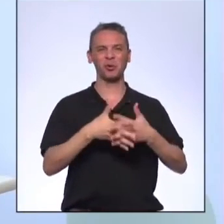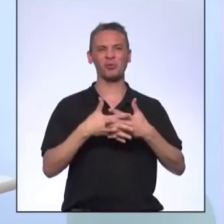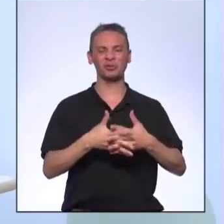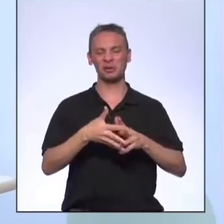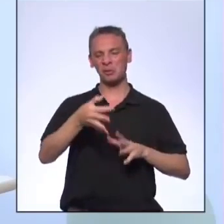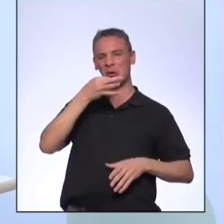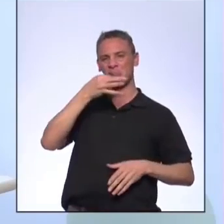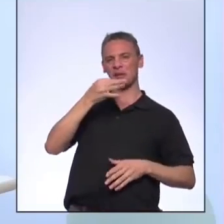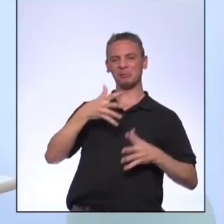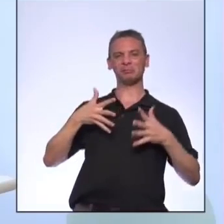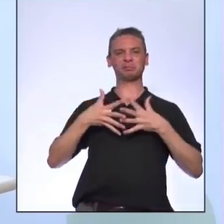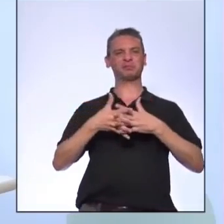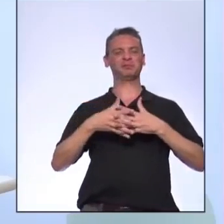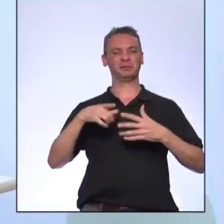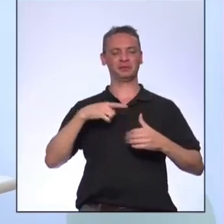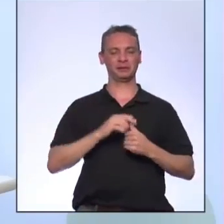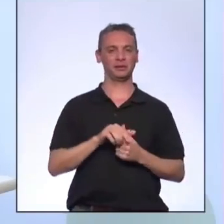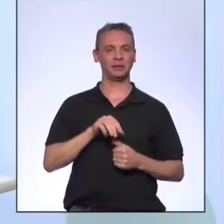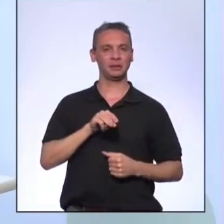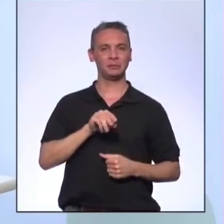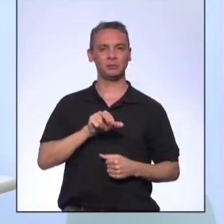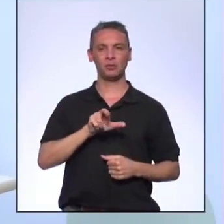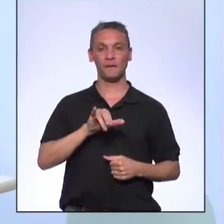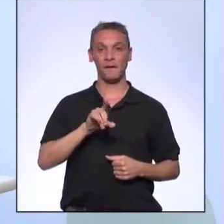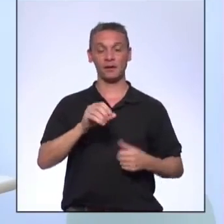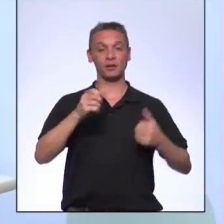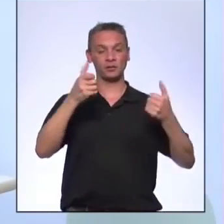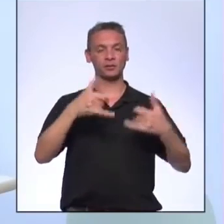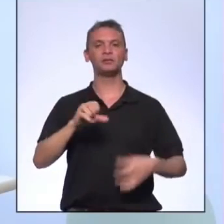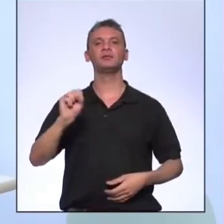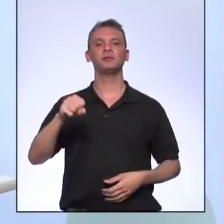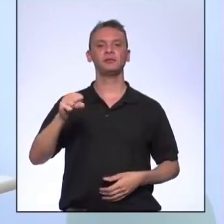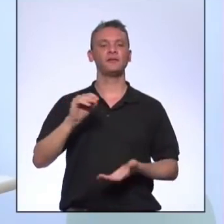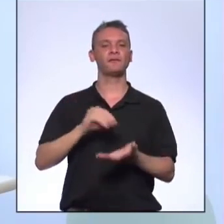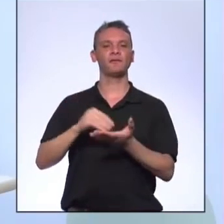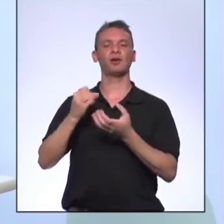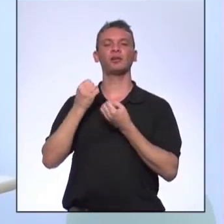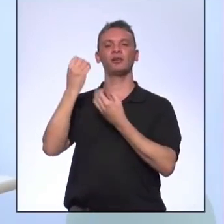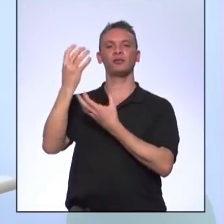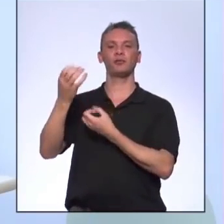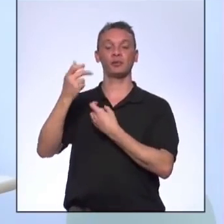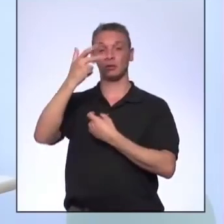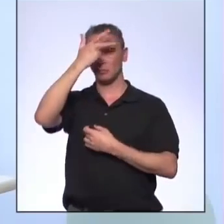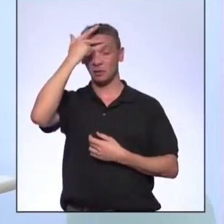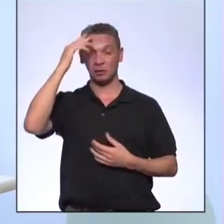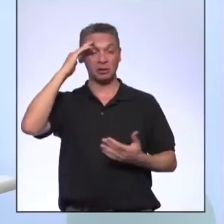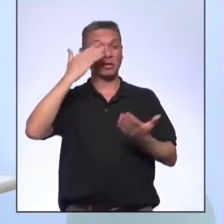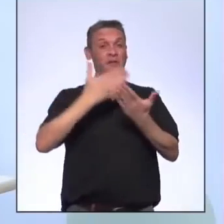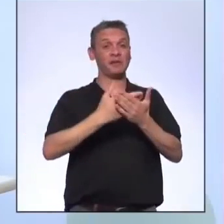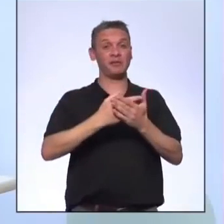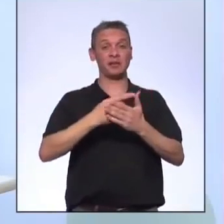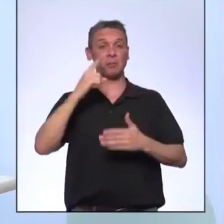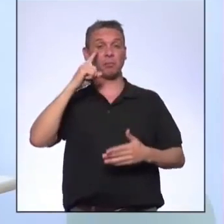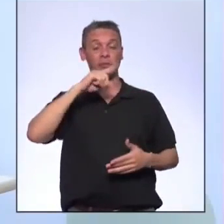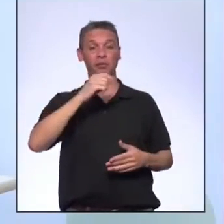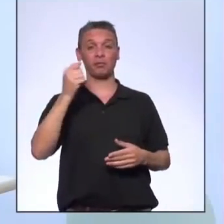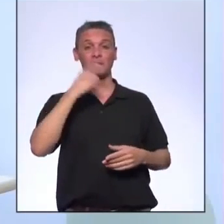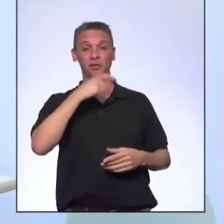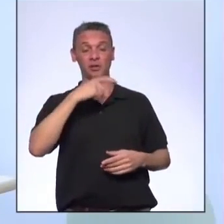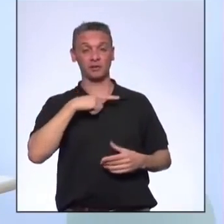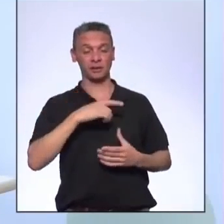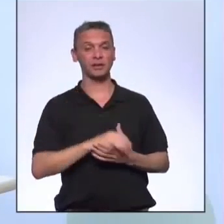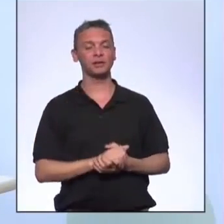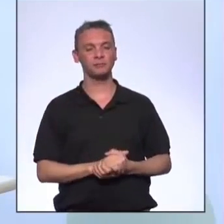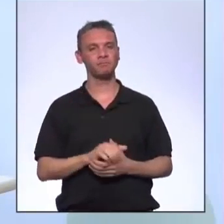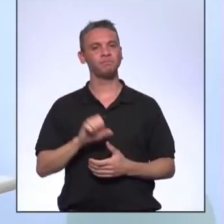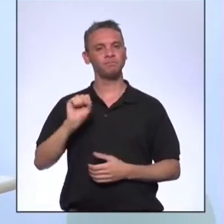e conflitos. O Murilo Souza diz sim, desinformação, pessoas acreditando em coisas falsas. O Tadeu Romeu diz